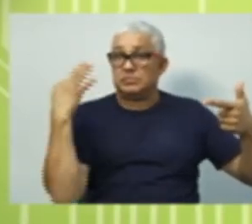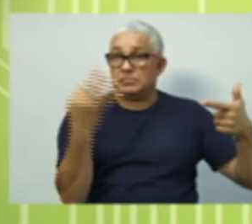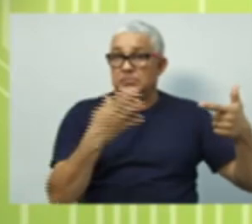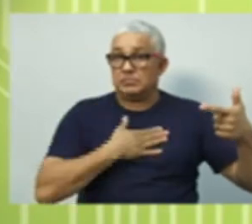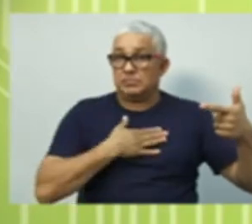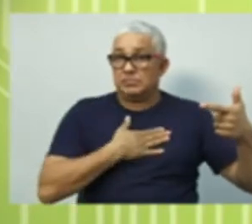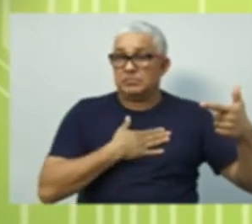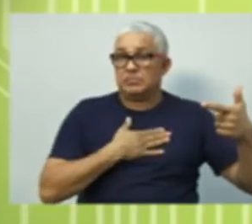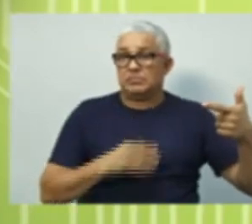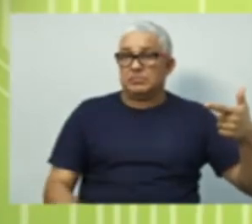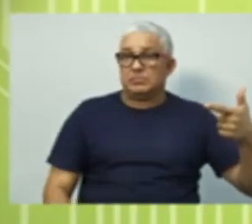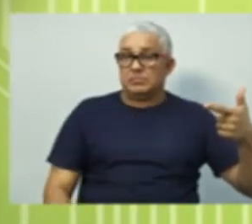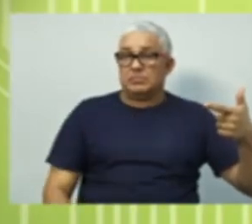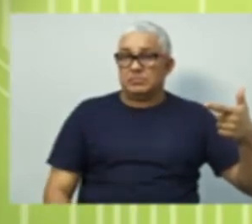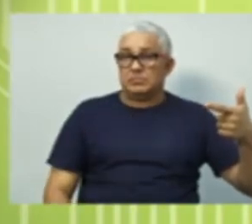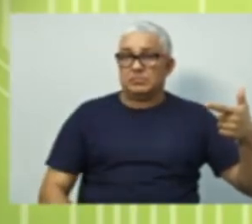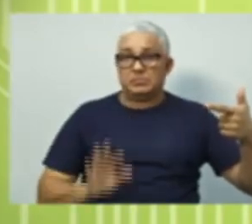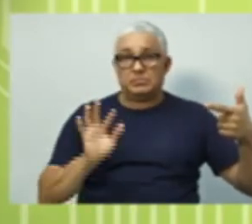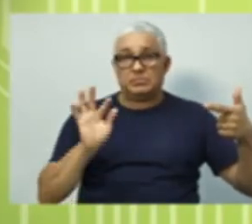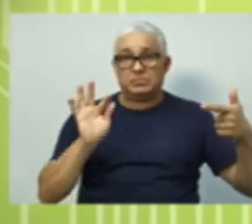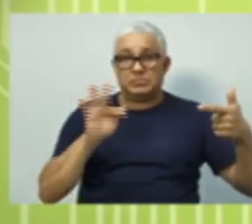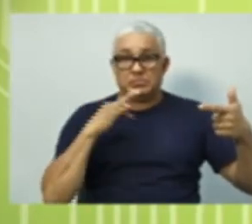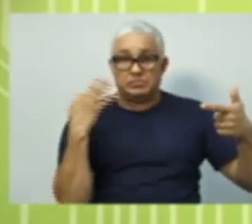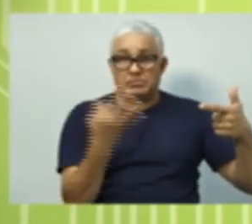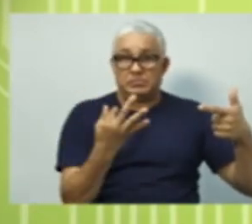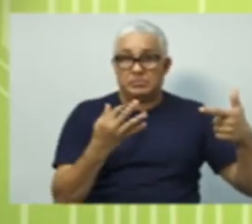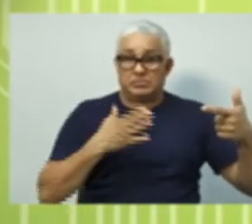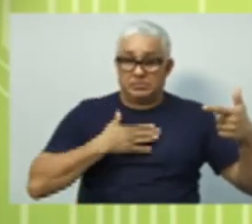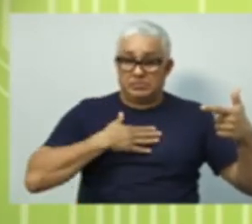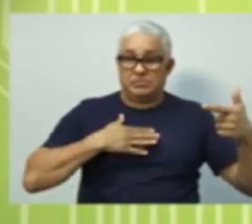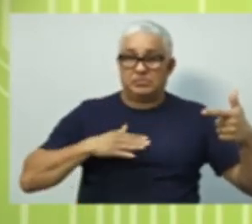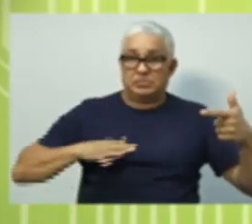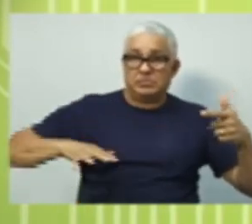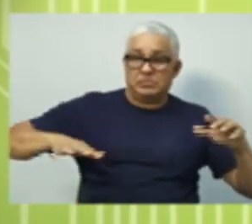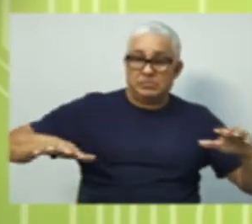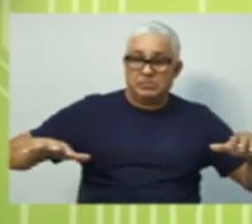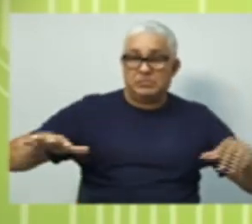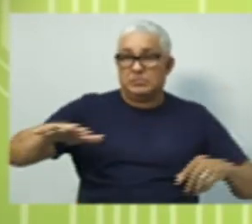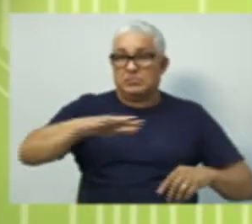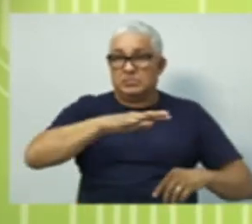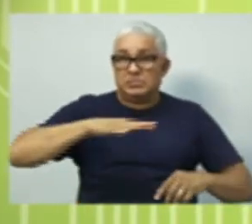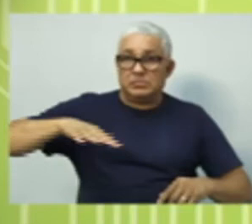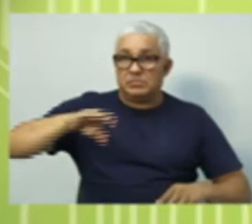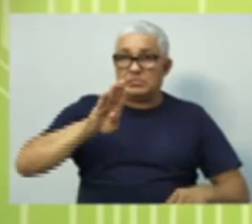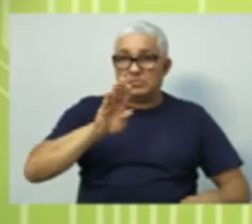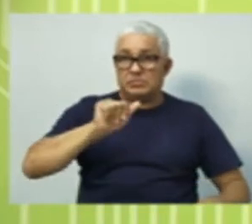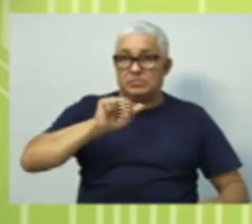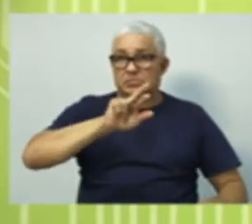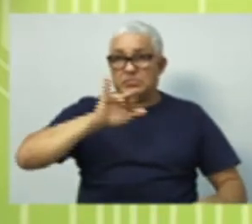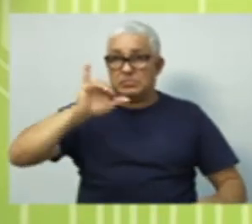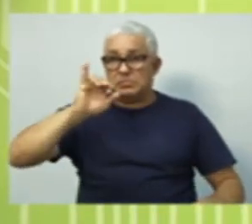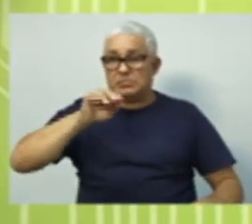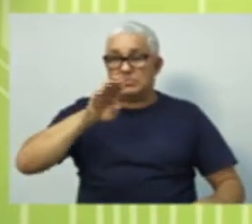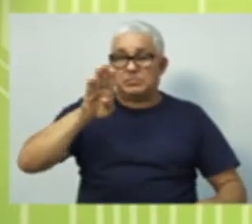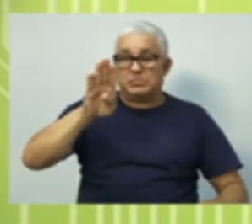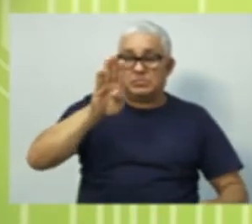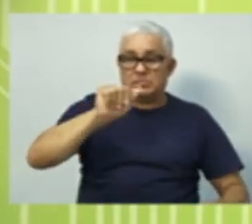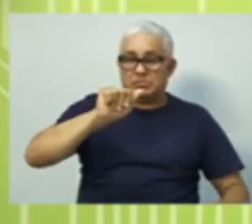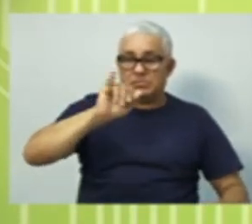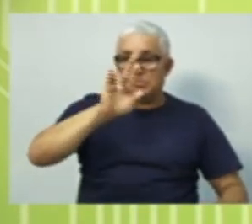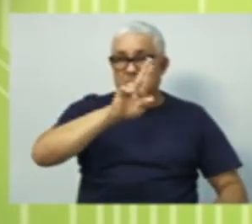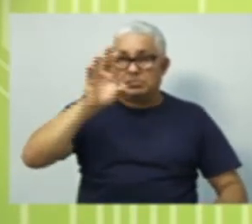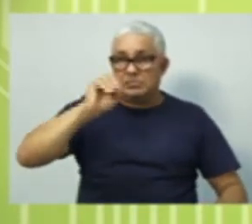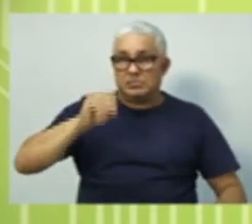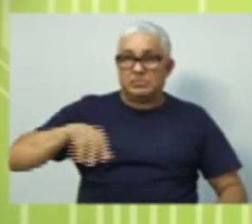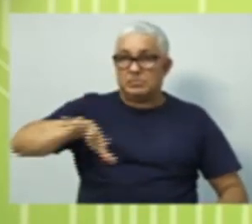a resposta aqui do aluno Eduardo, de Presidente Médici. Ele responde a questão número 2 e